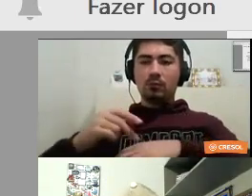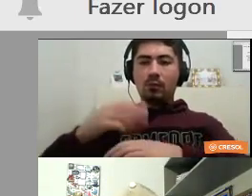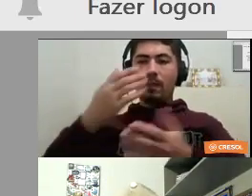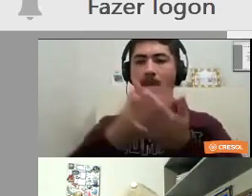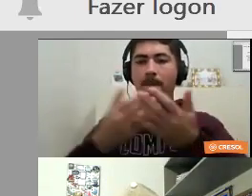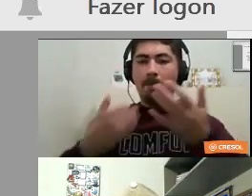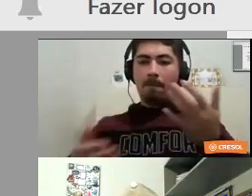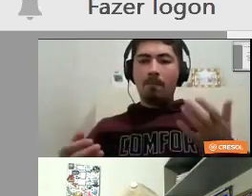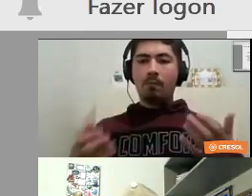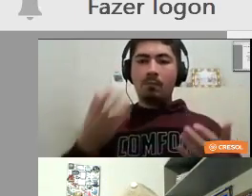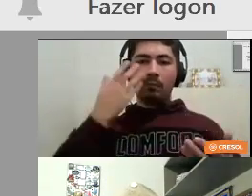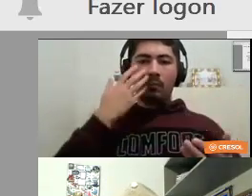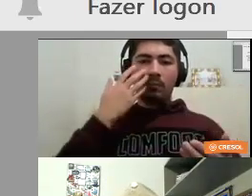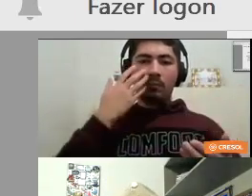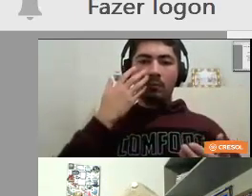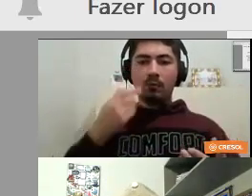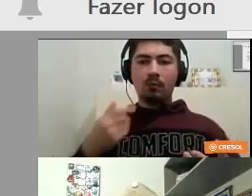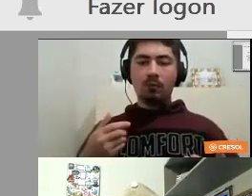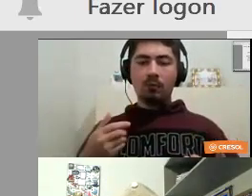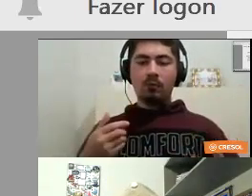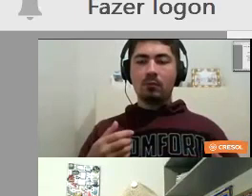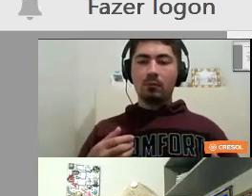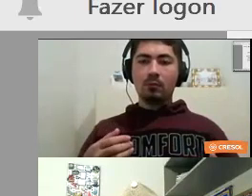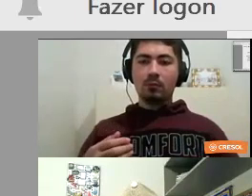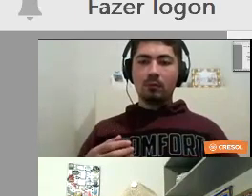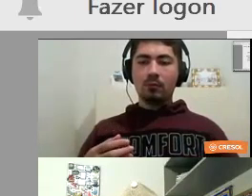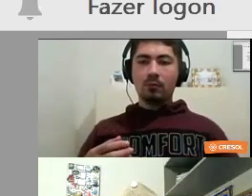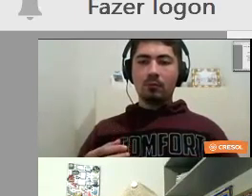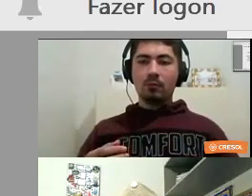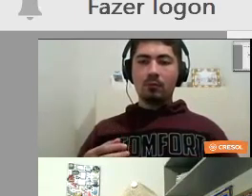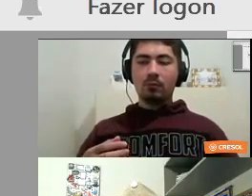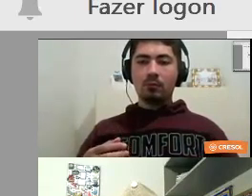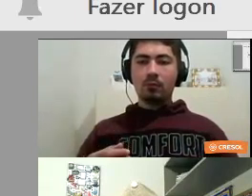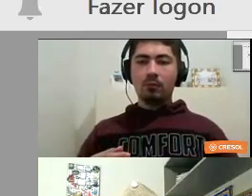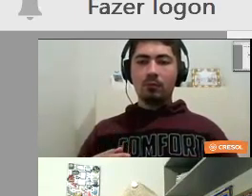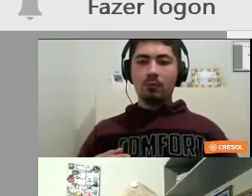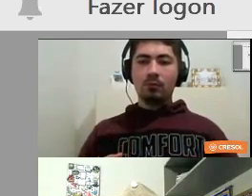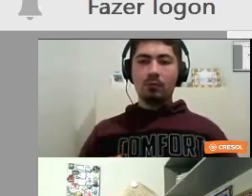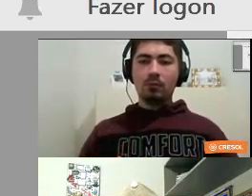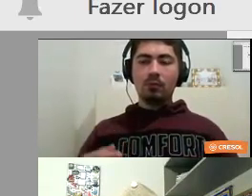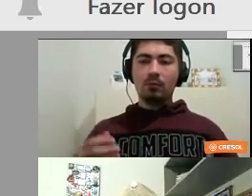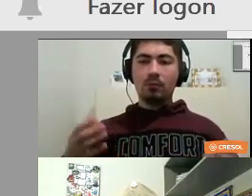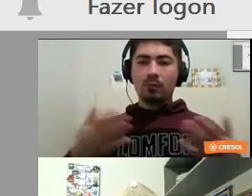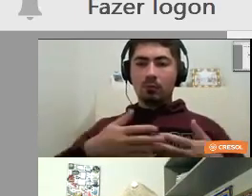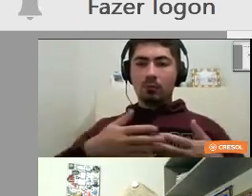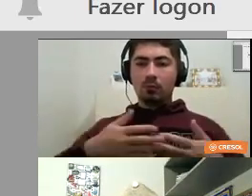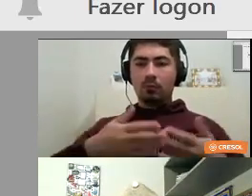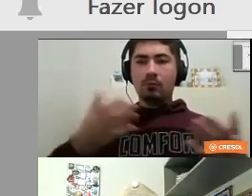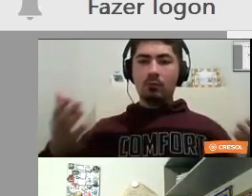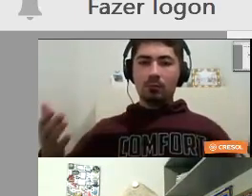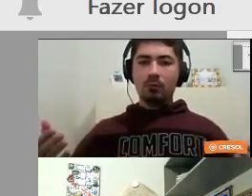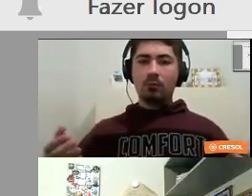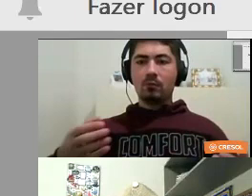muitas crianças causado pela paralisia infantil. Então, a todos vocês,